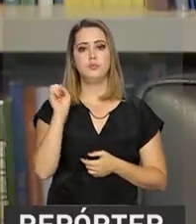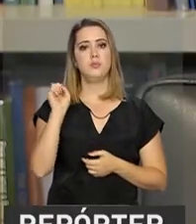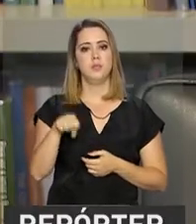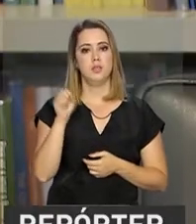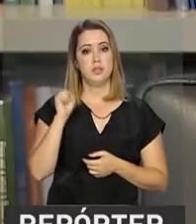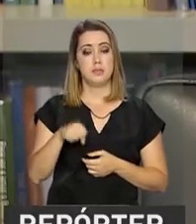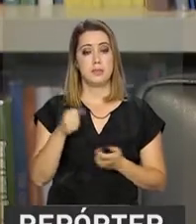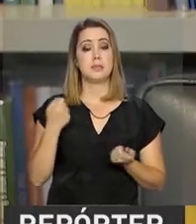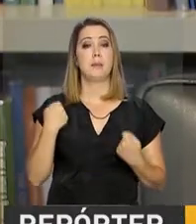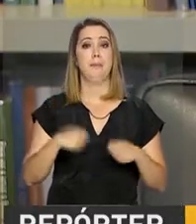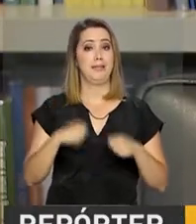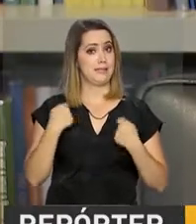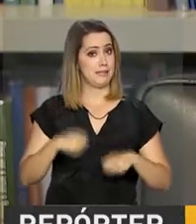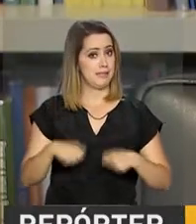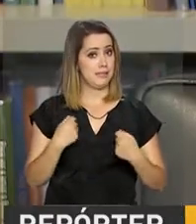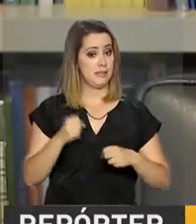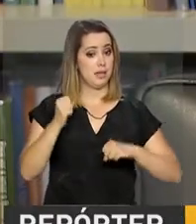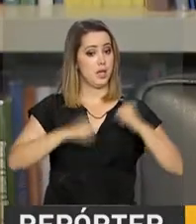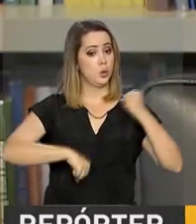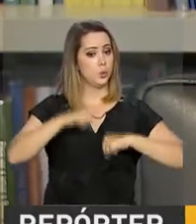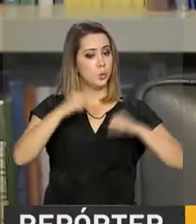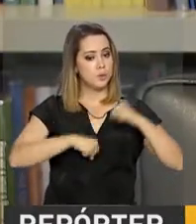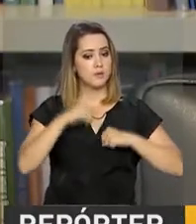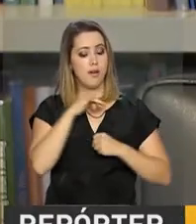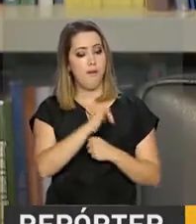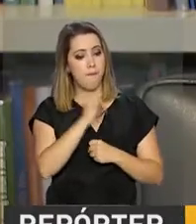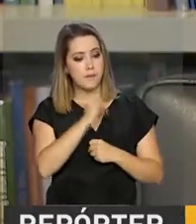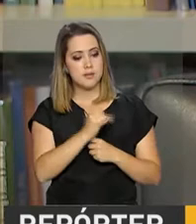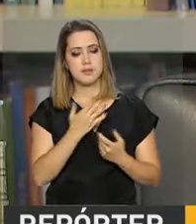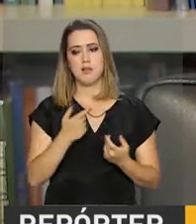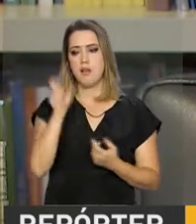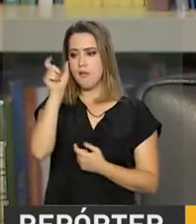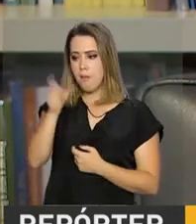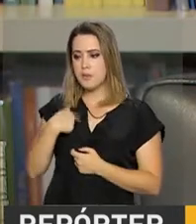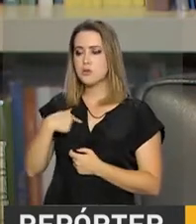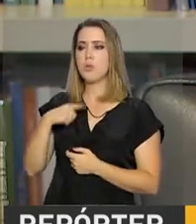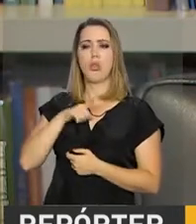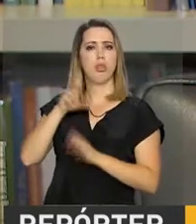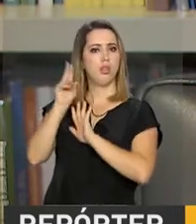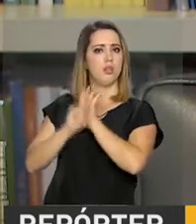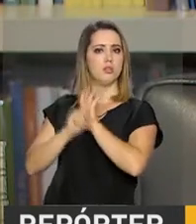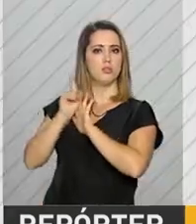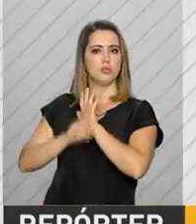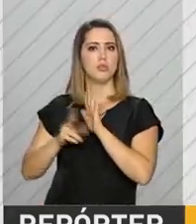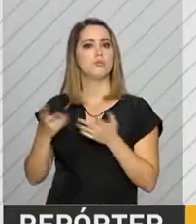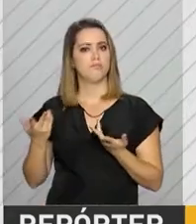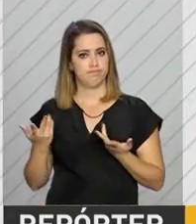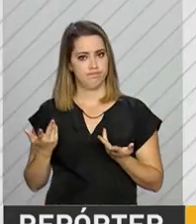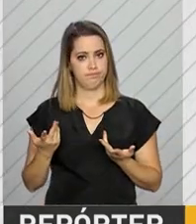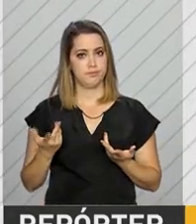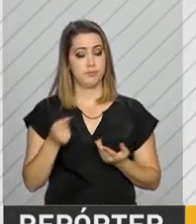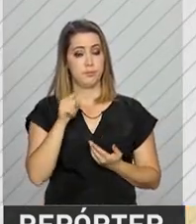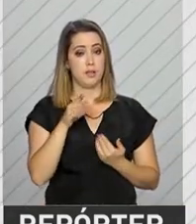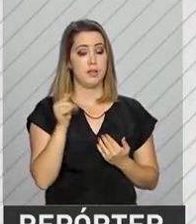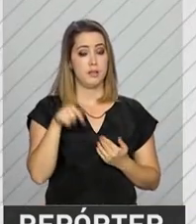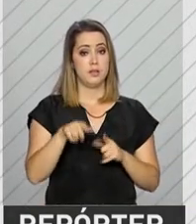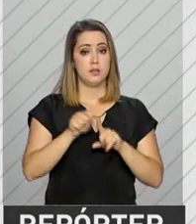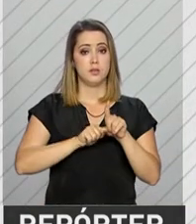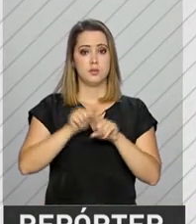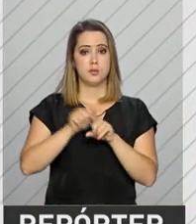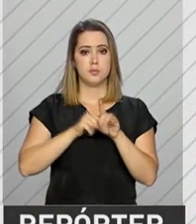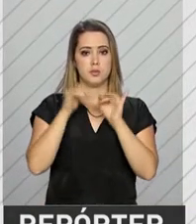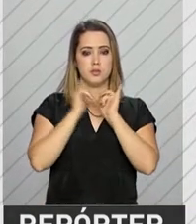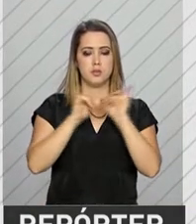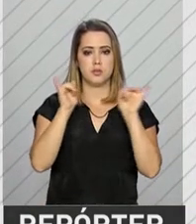do fornecedor e também o direito do consumidor que esse procedimento ele seja realizado até o início deste mês a